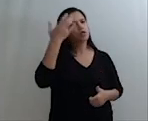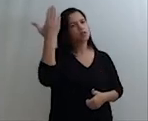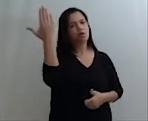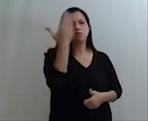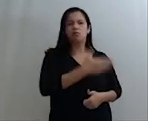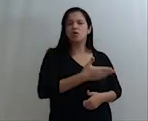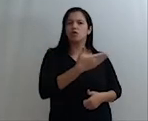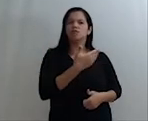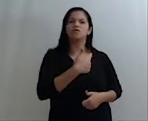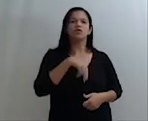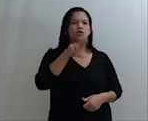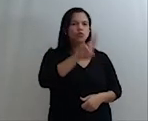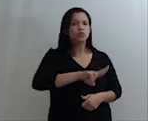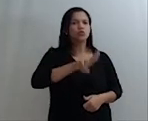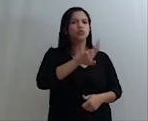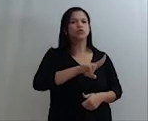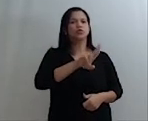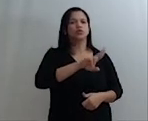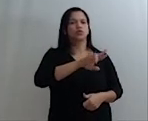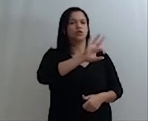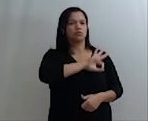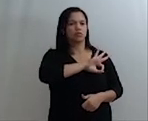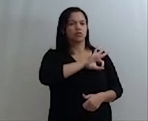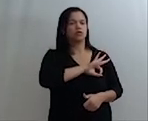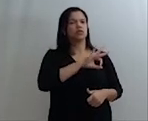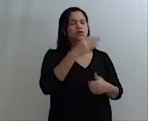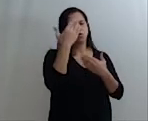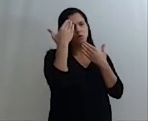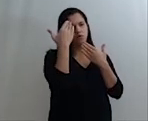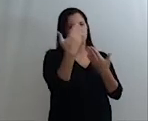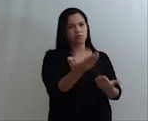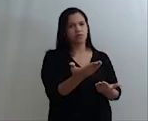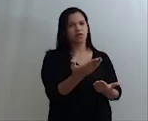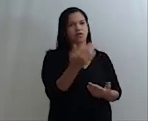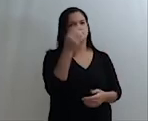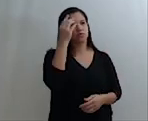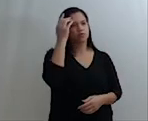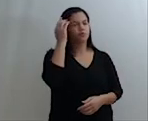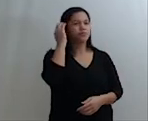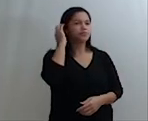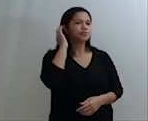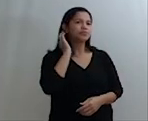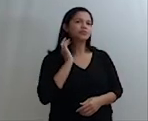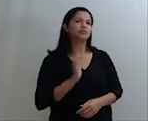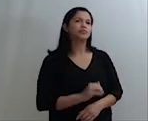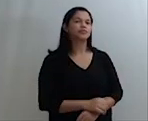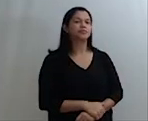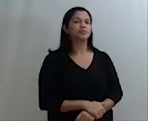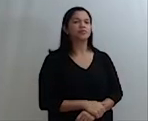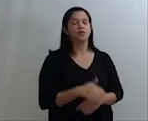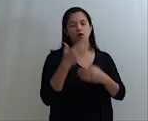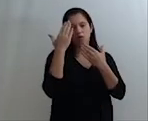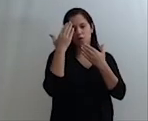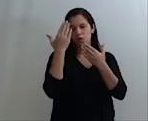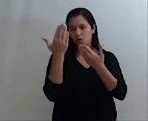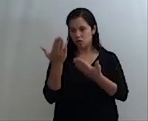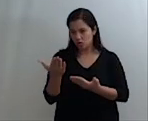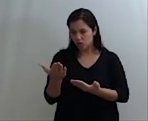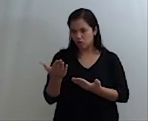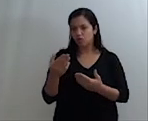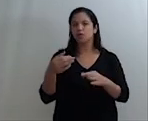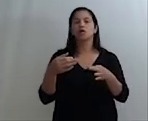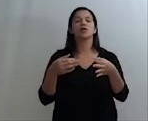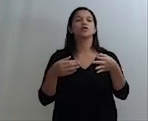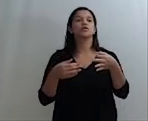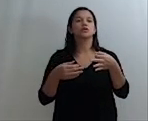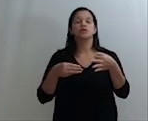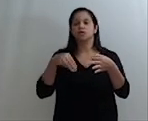autoridade policial muito obrigada obrigado min Laurita como vota